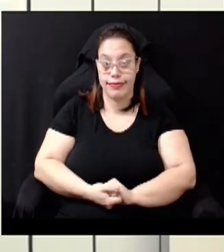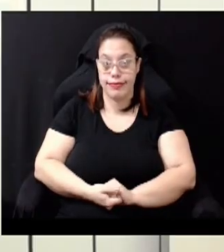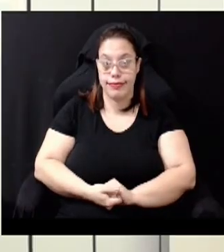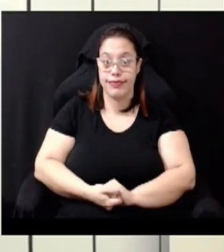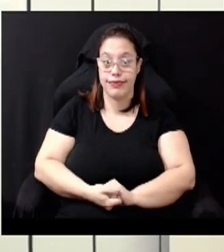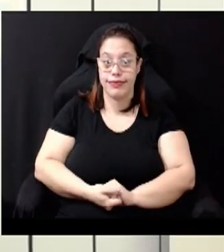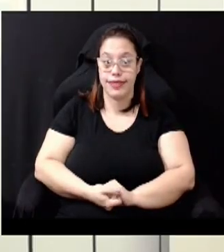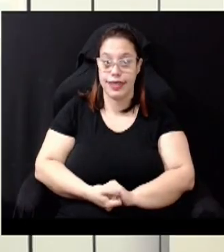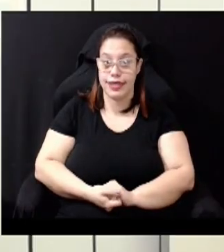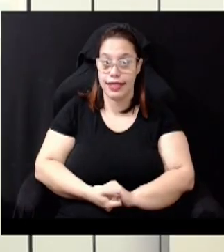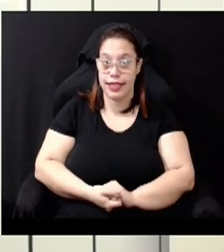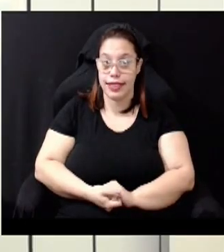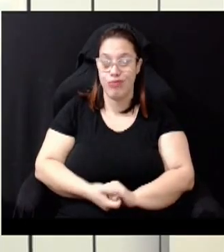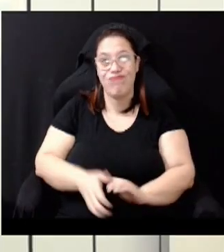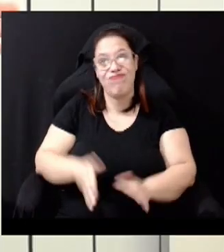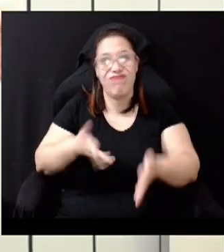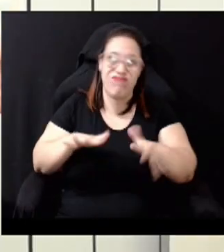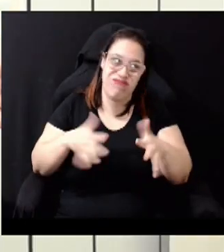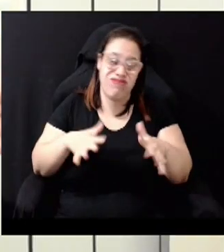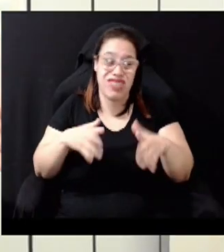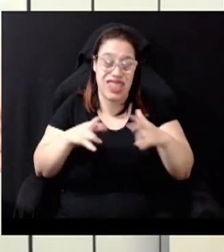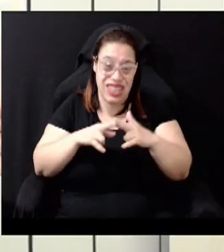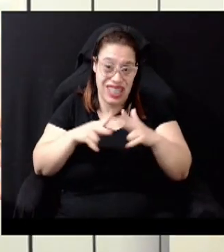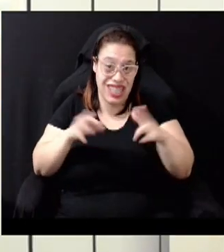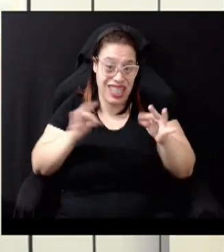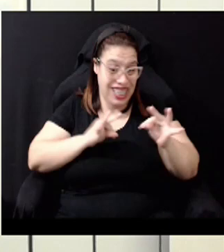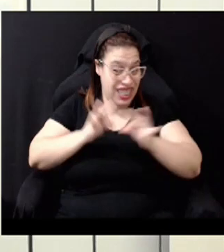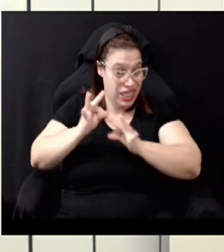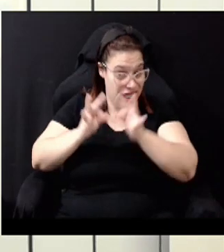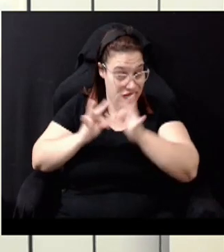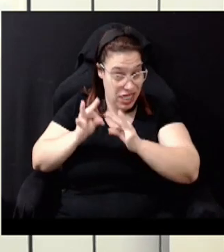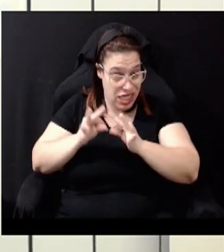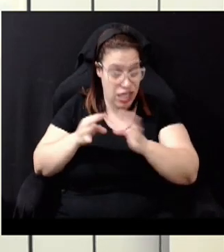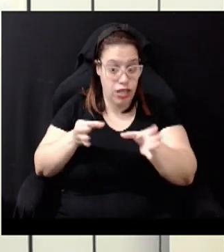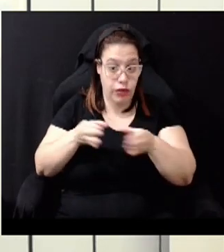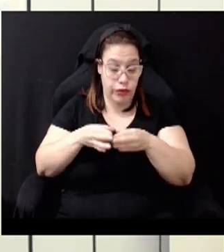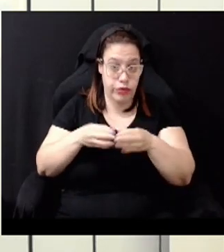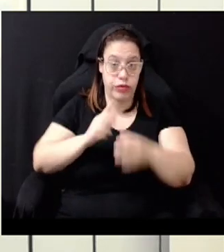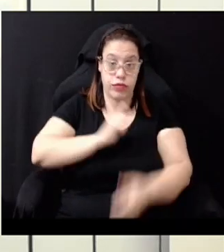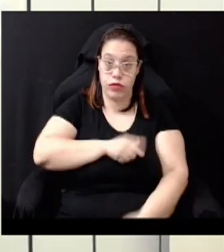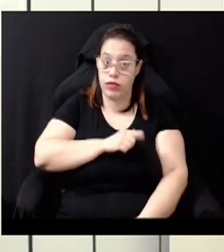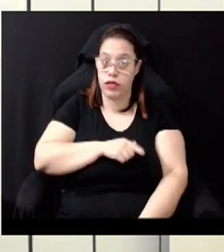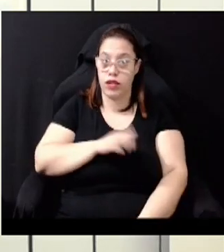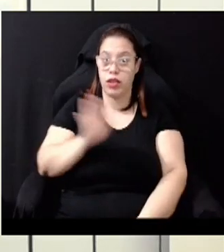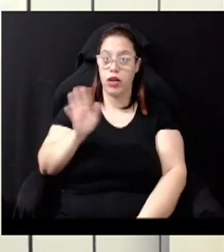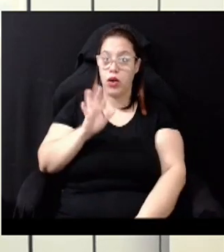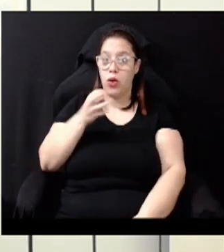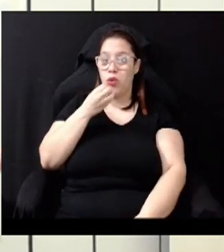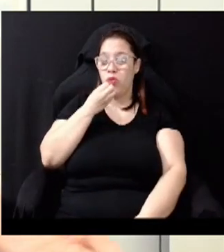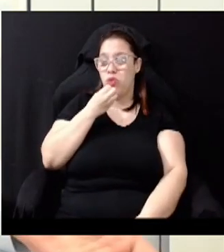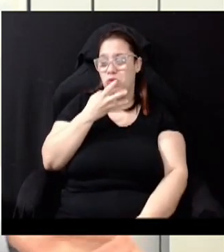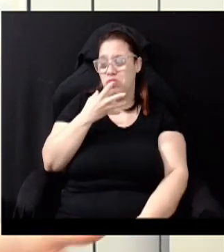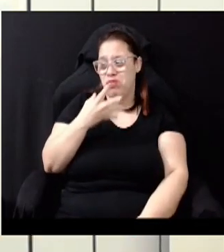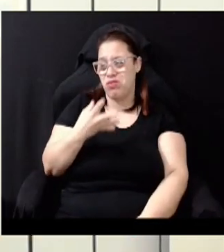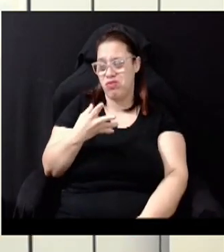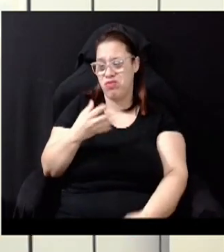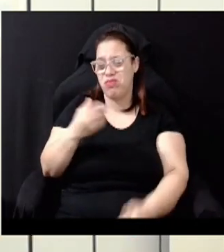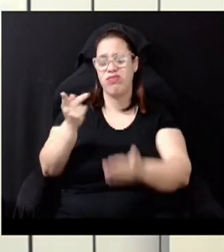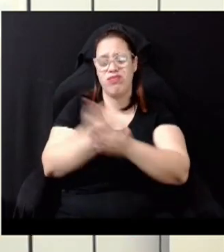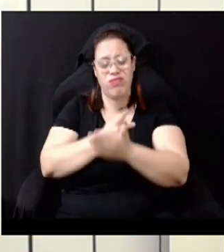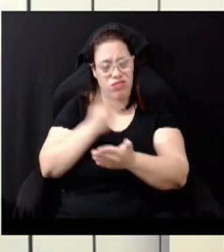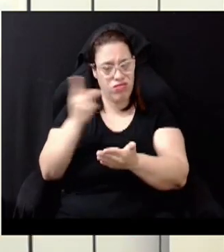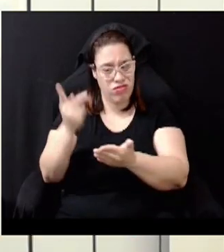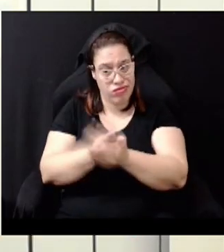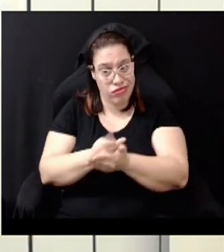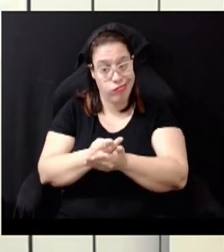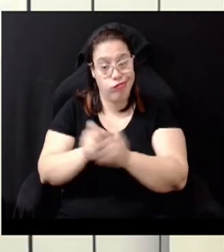E apesar da diferença técnica entre as equipes, o Guarani não fez um bom jogo, muitos erros e claro, né, a Palmeiras